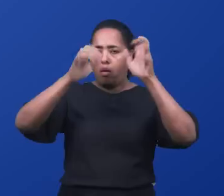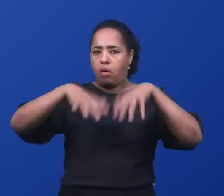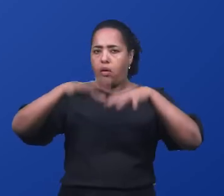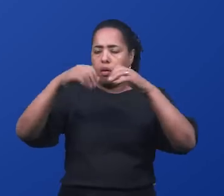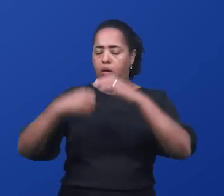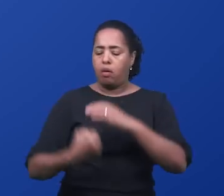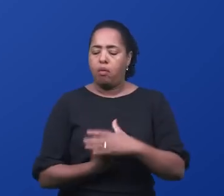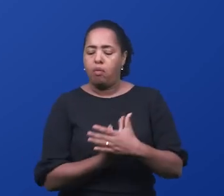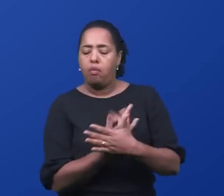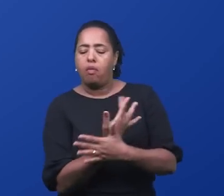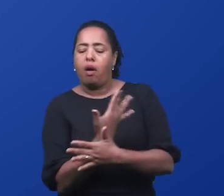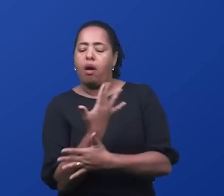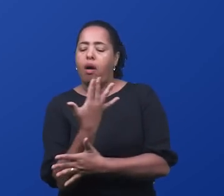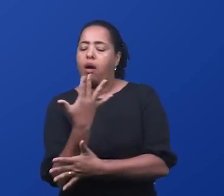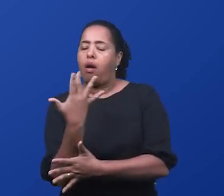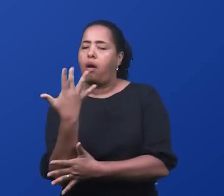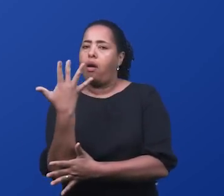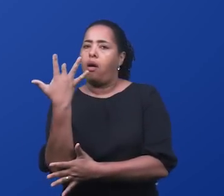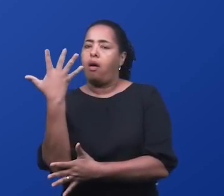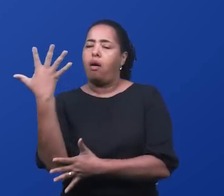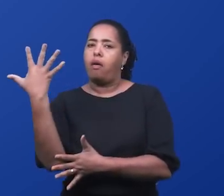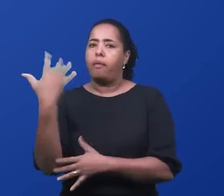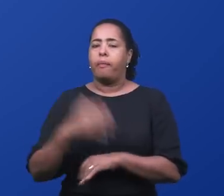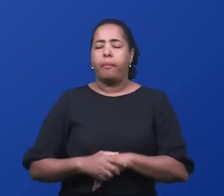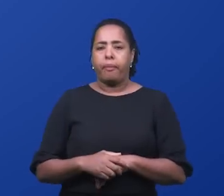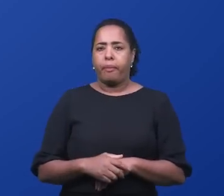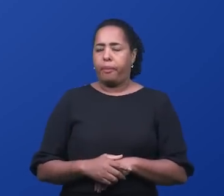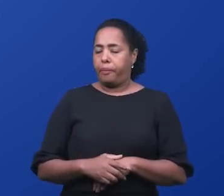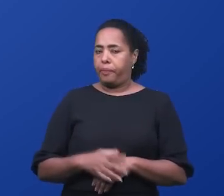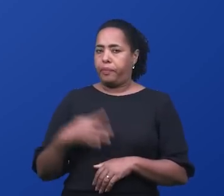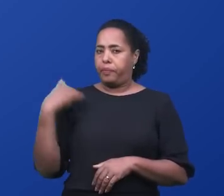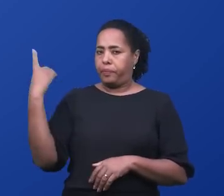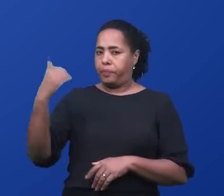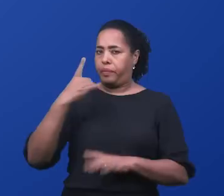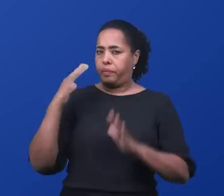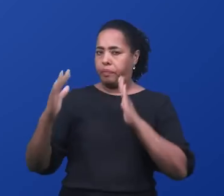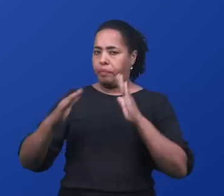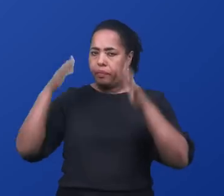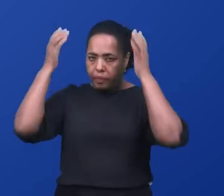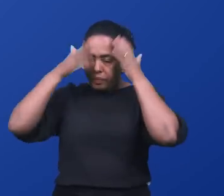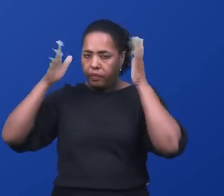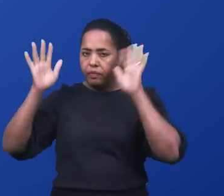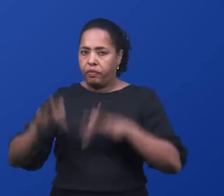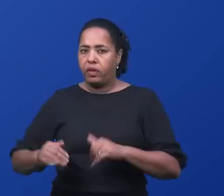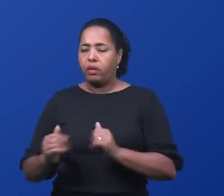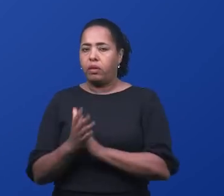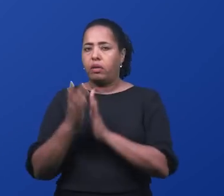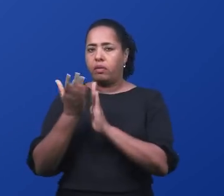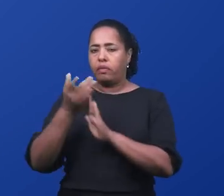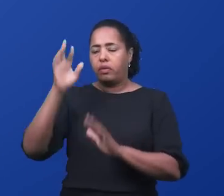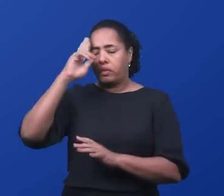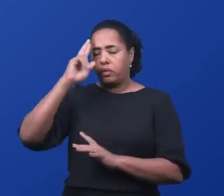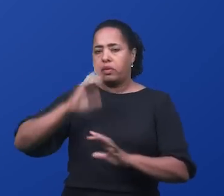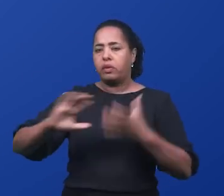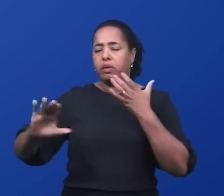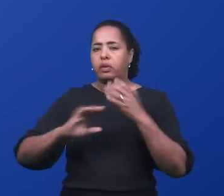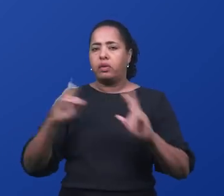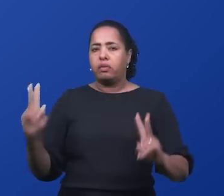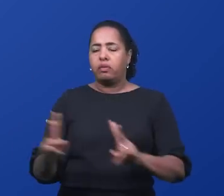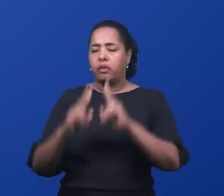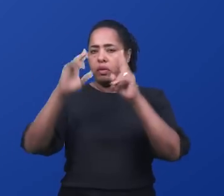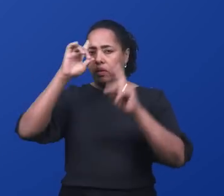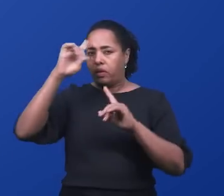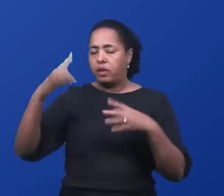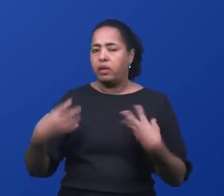erva brota da terra. Davi termina o seu reinado louvando ao Senhor, cantando as vitórias que Deus tinha